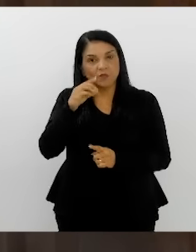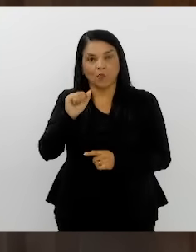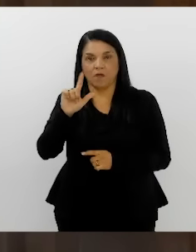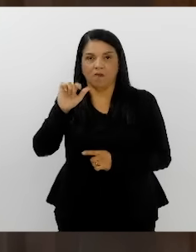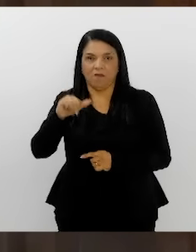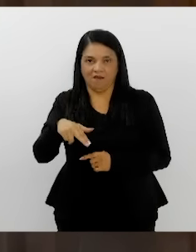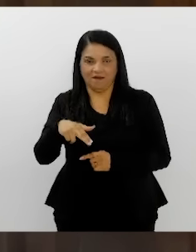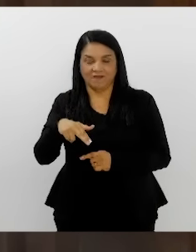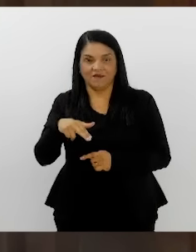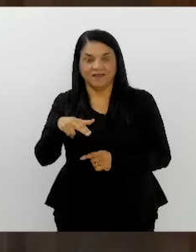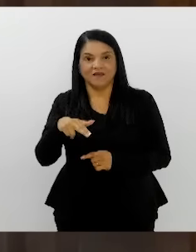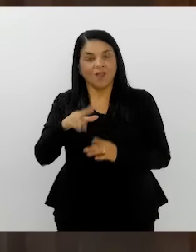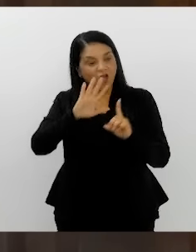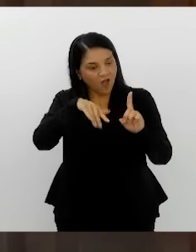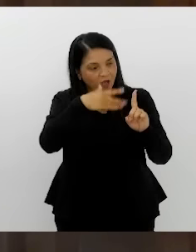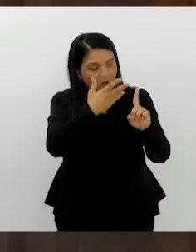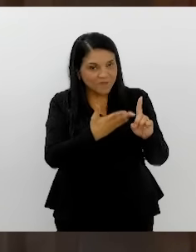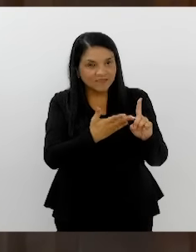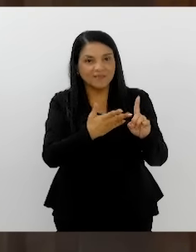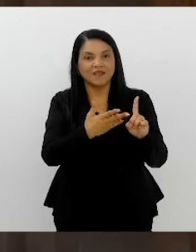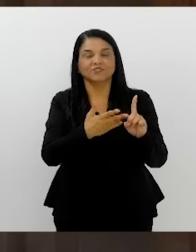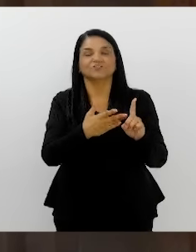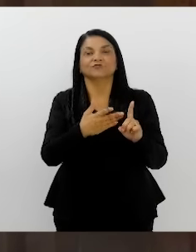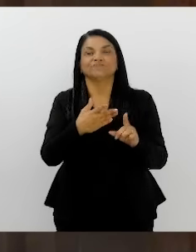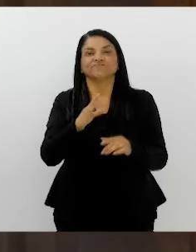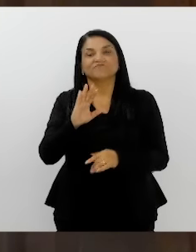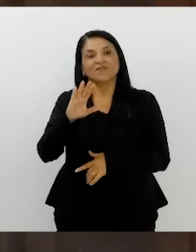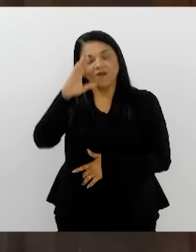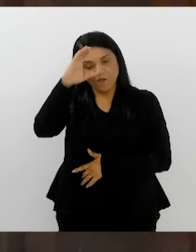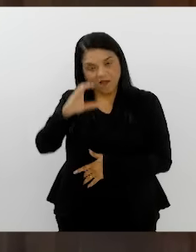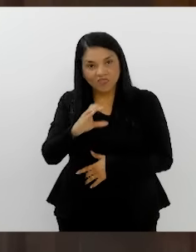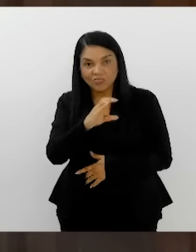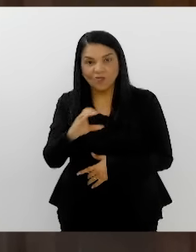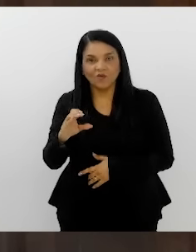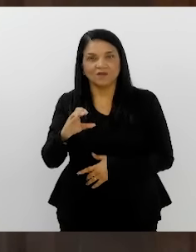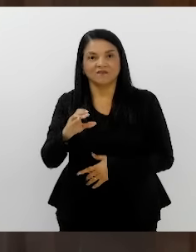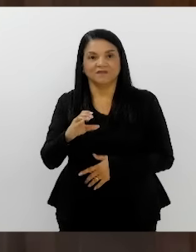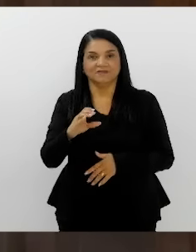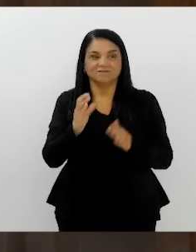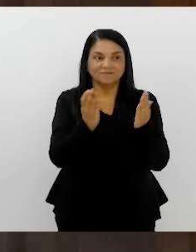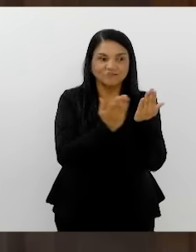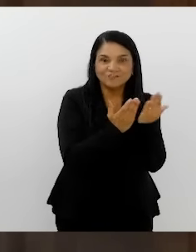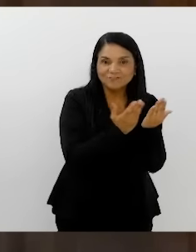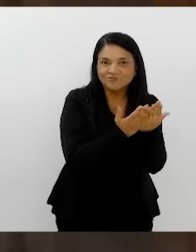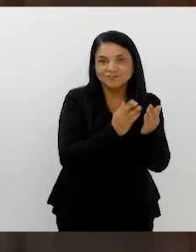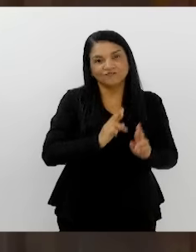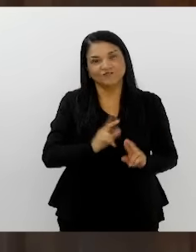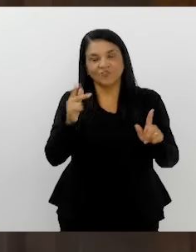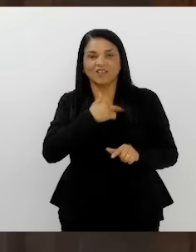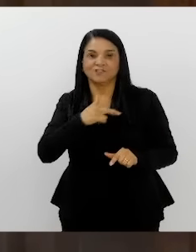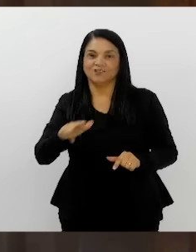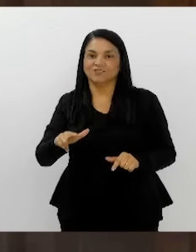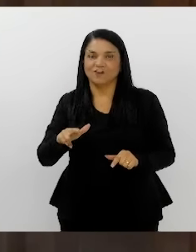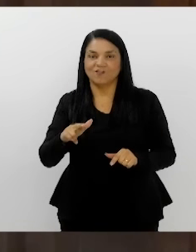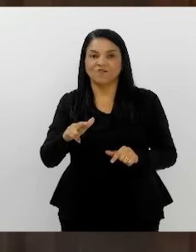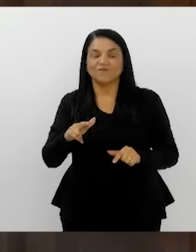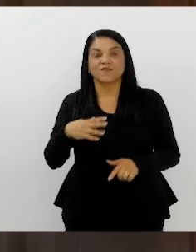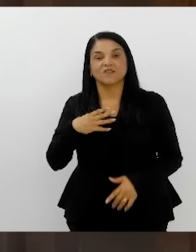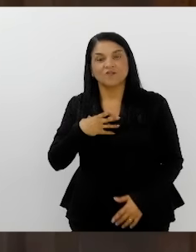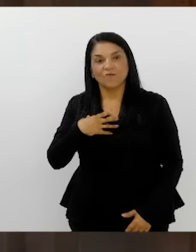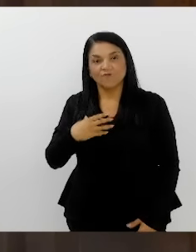da Santa Igreja Católica Apostólica Romana. Filho da Igreja, filho de Nossa Senhora.